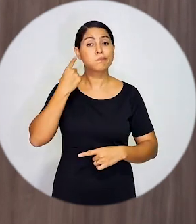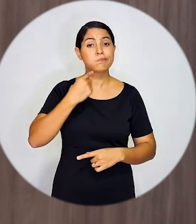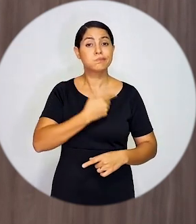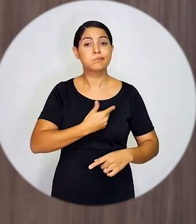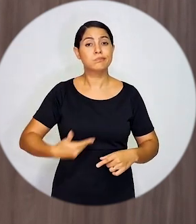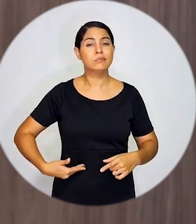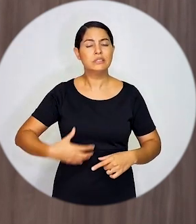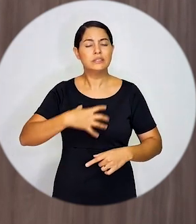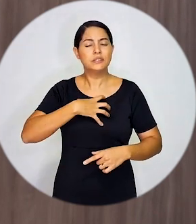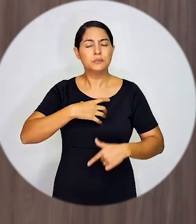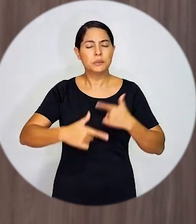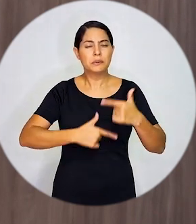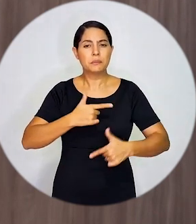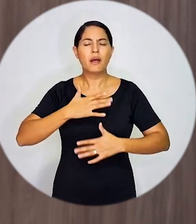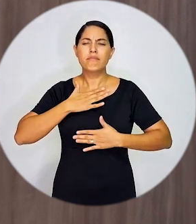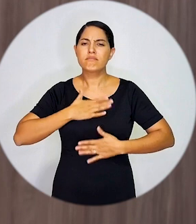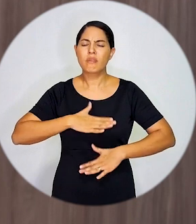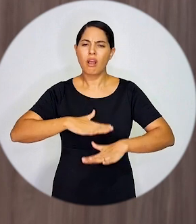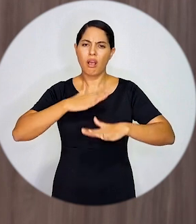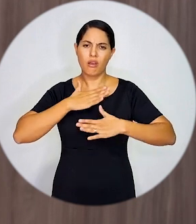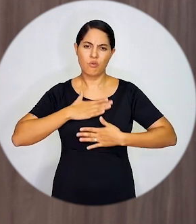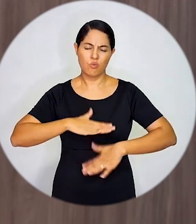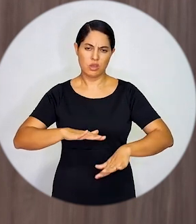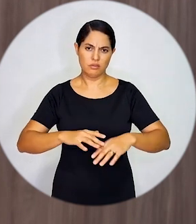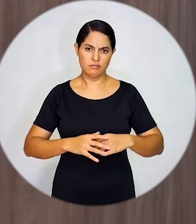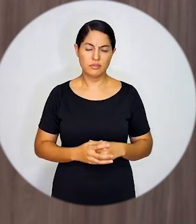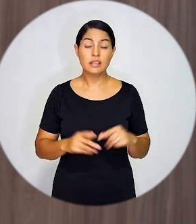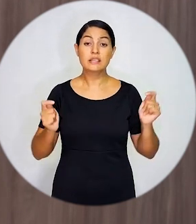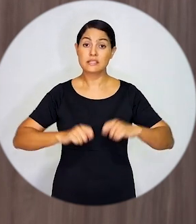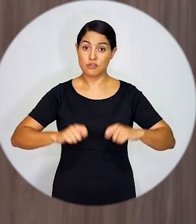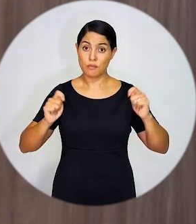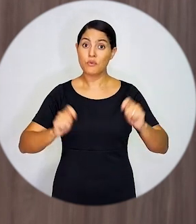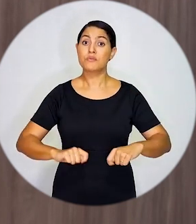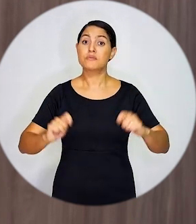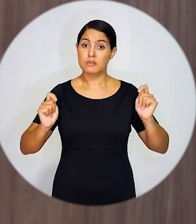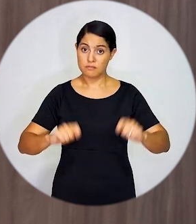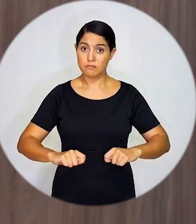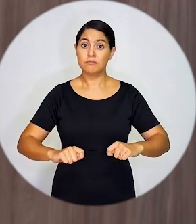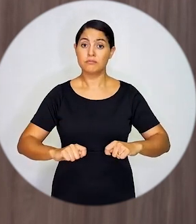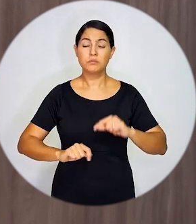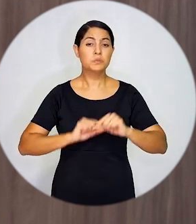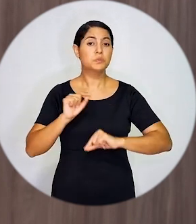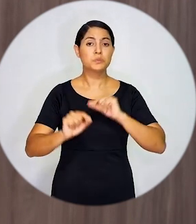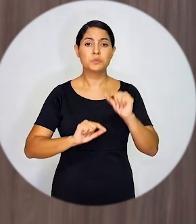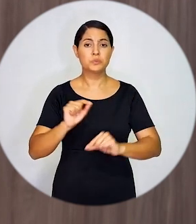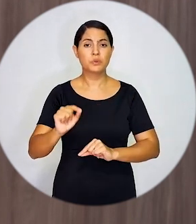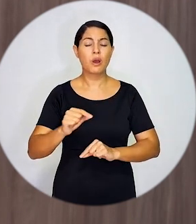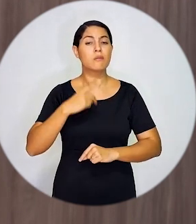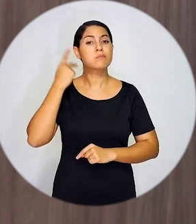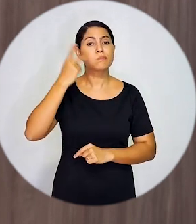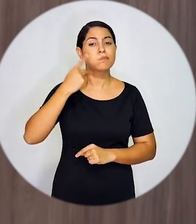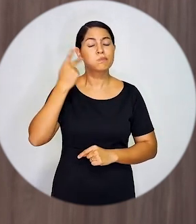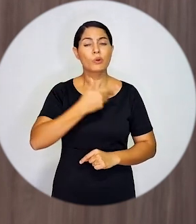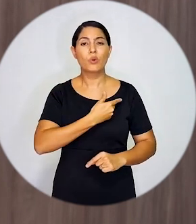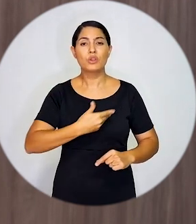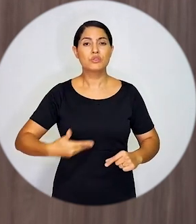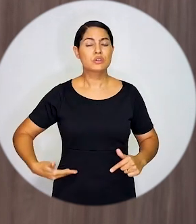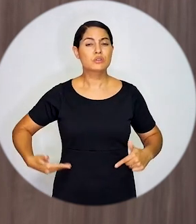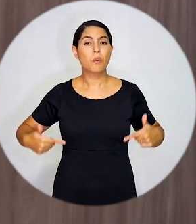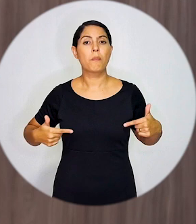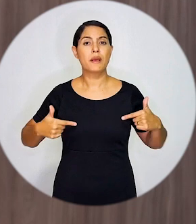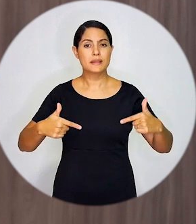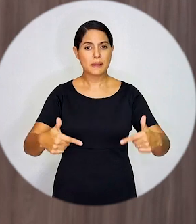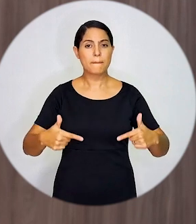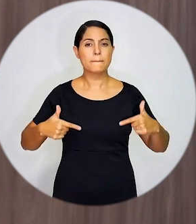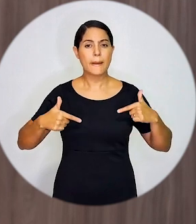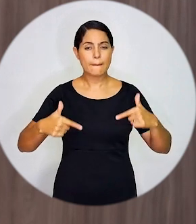advogados públicos tenham tranquilidade para trabalhar e para que eles possam continuar promovendo a